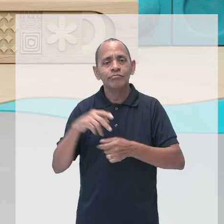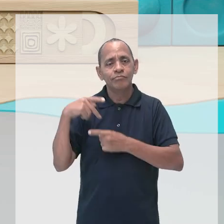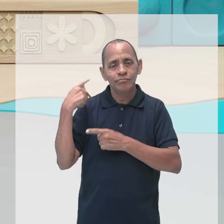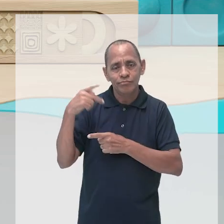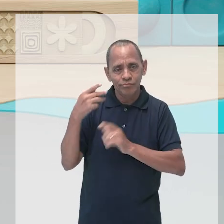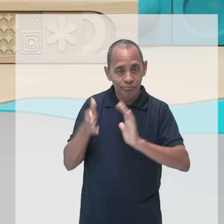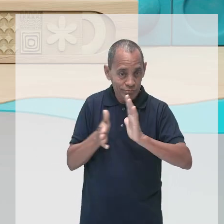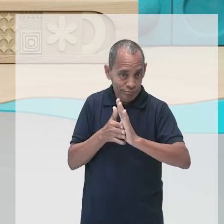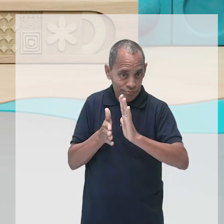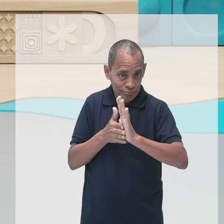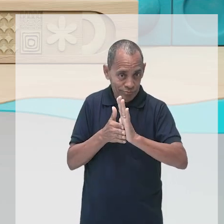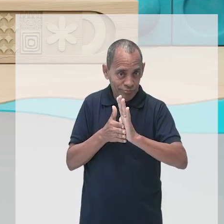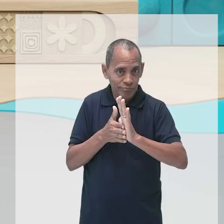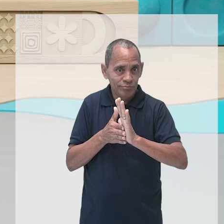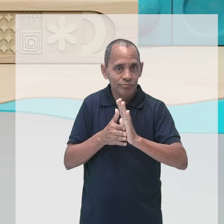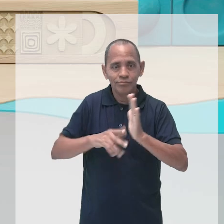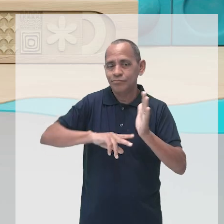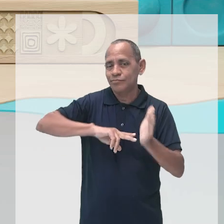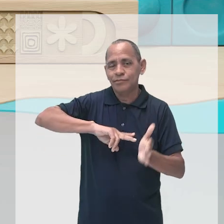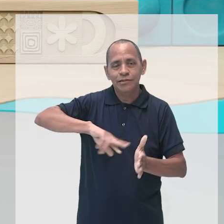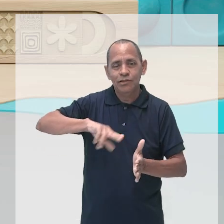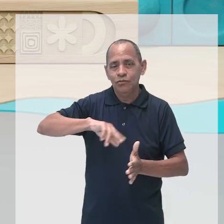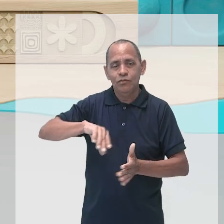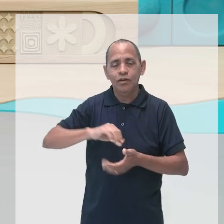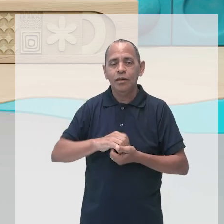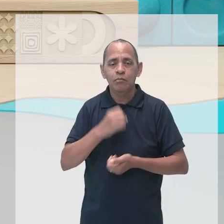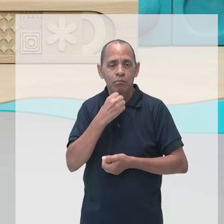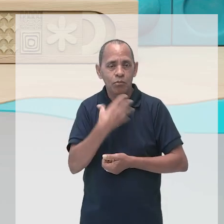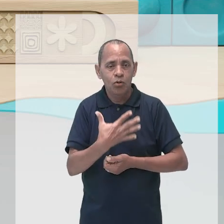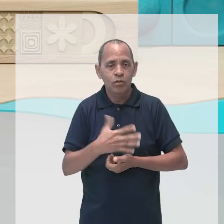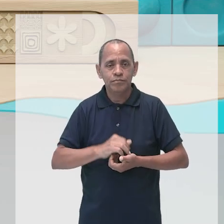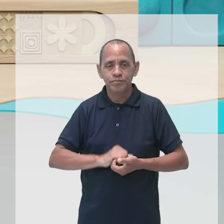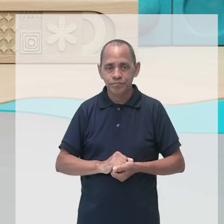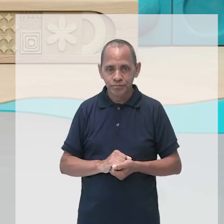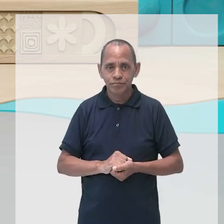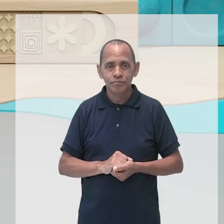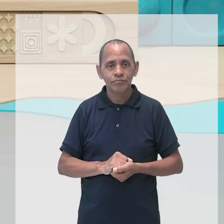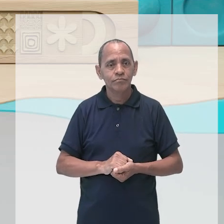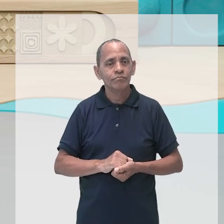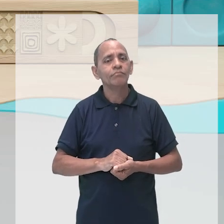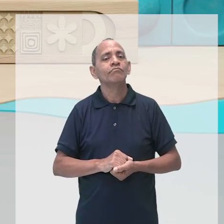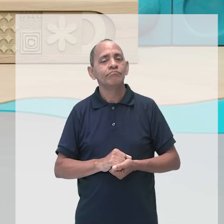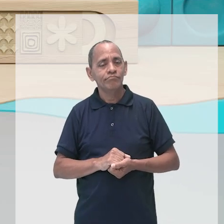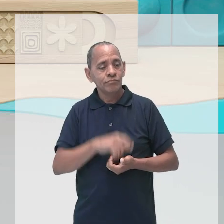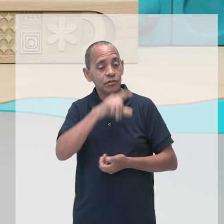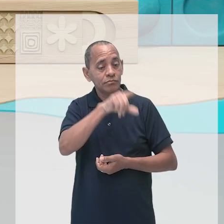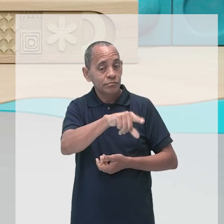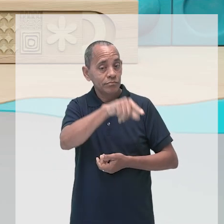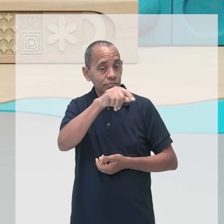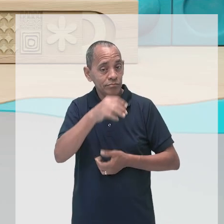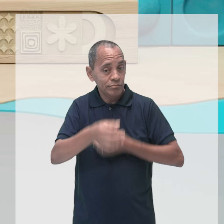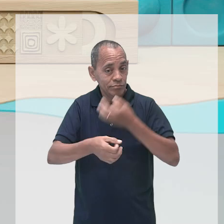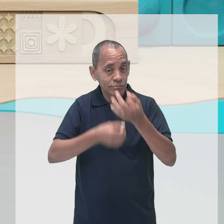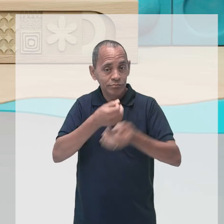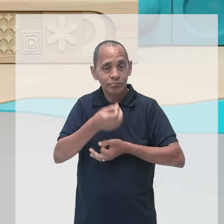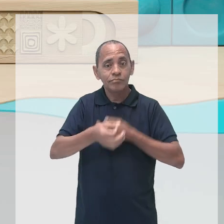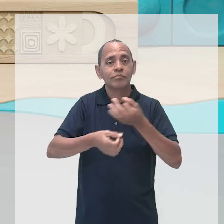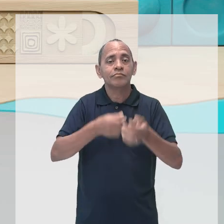essa proposta, ela não vai ser eficaz. E ele seleciona argumentos. Observem